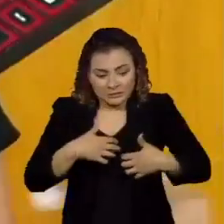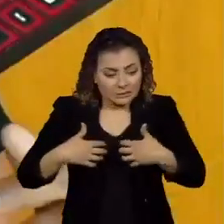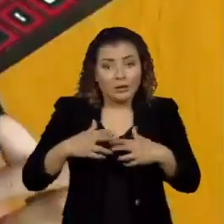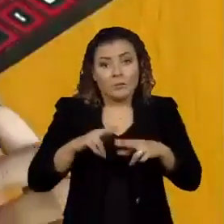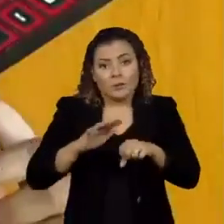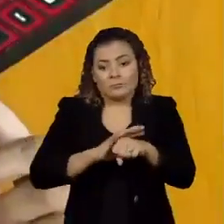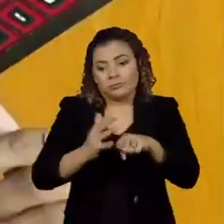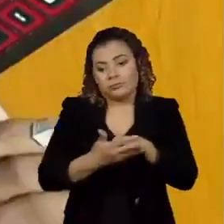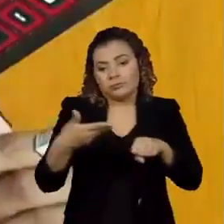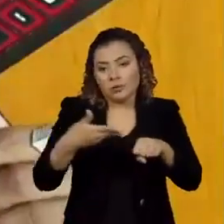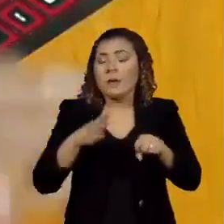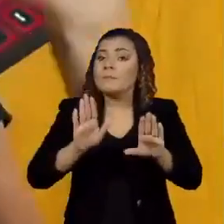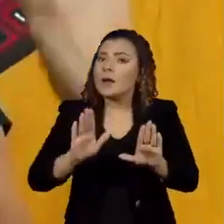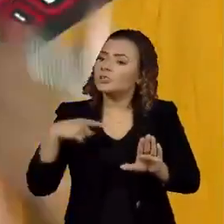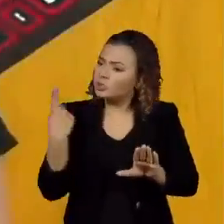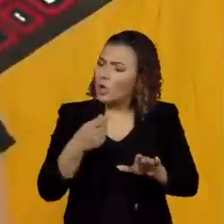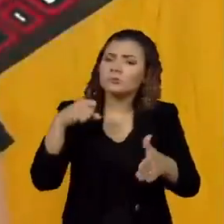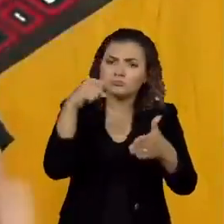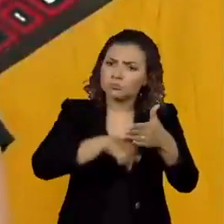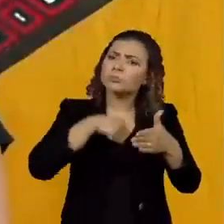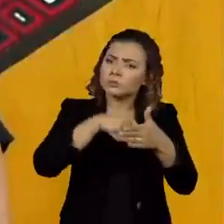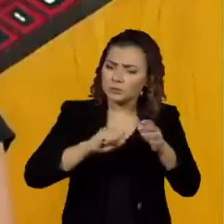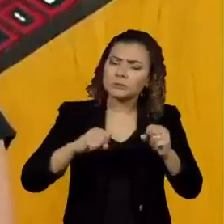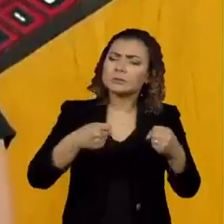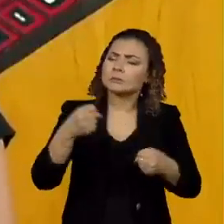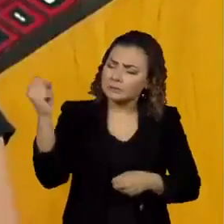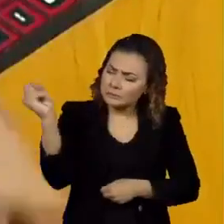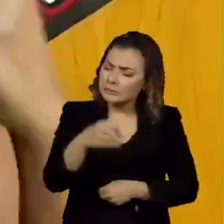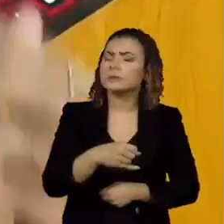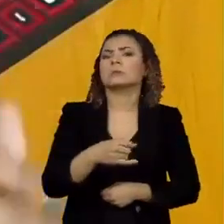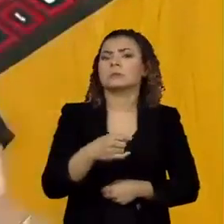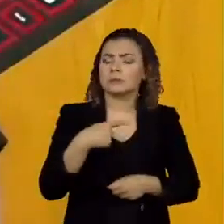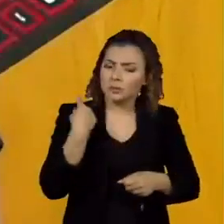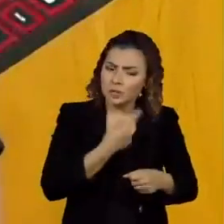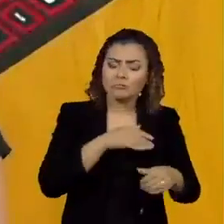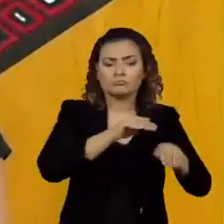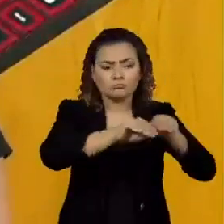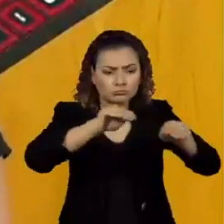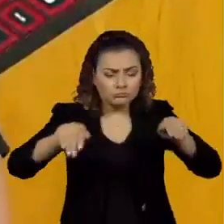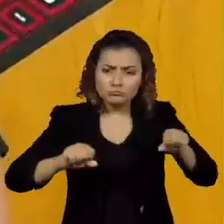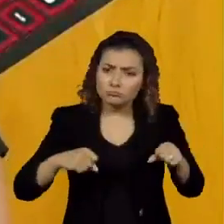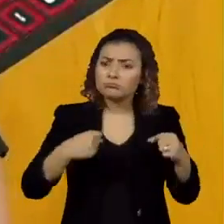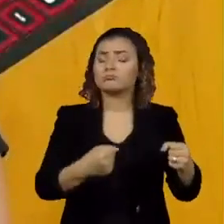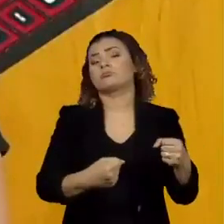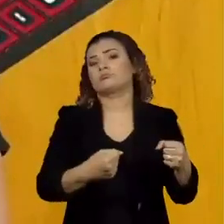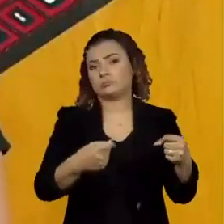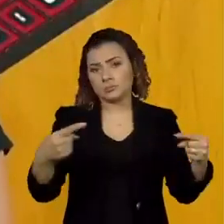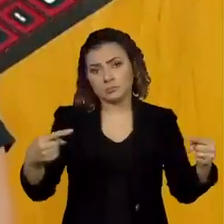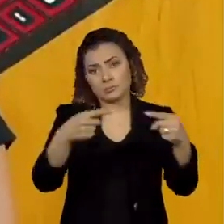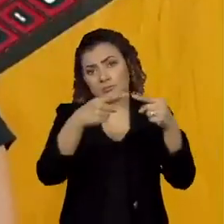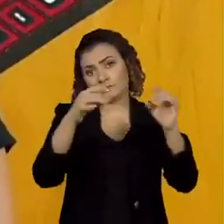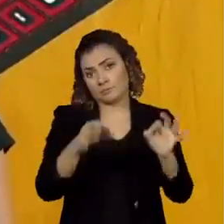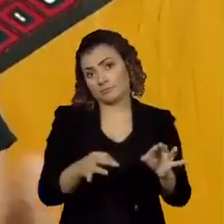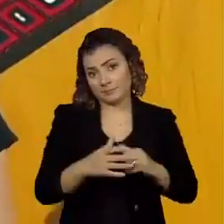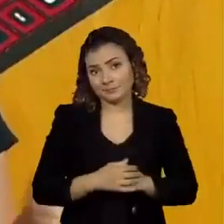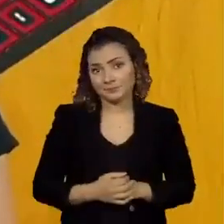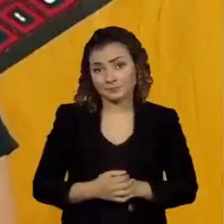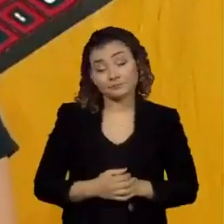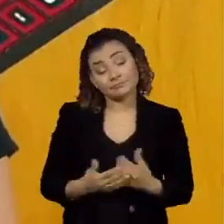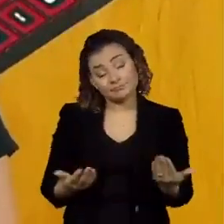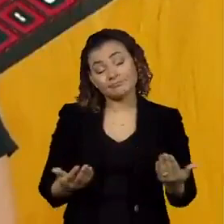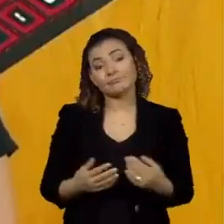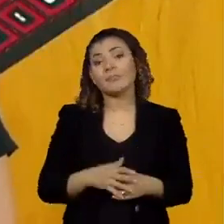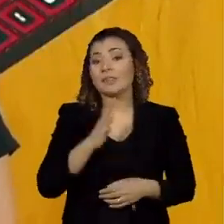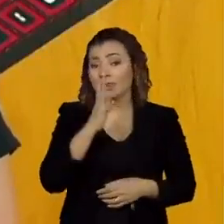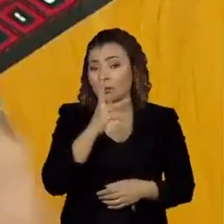vulneráveis à pandemia, estamos reivindicando, não é? Das autoridades que respondam de forma adequada. Estão tardando,